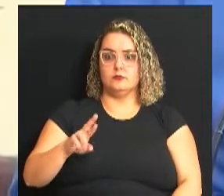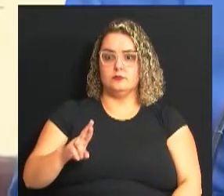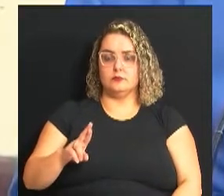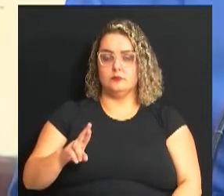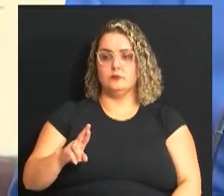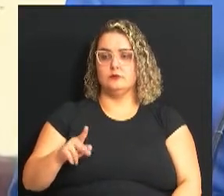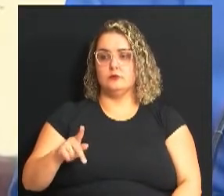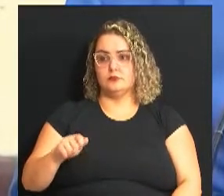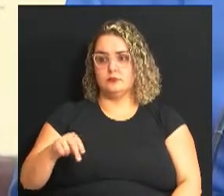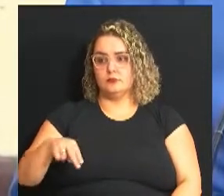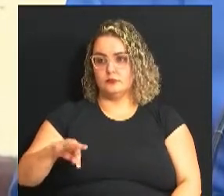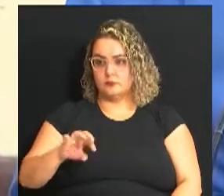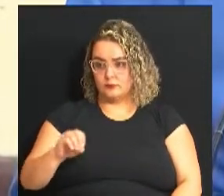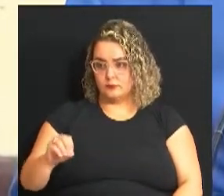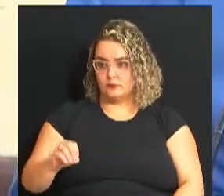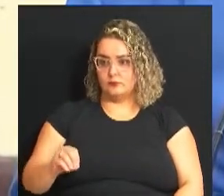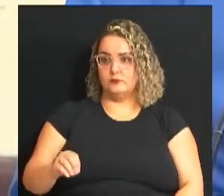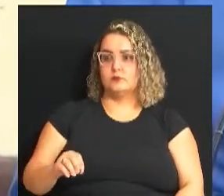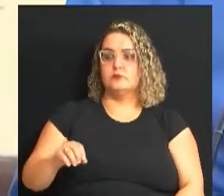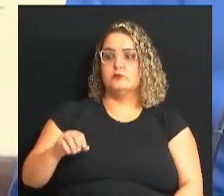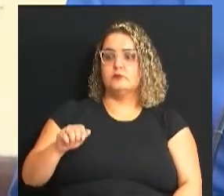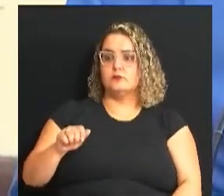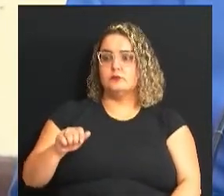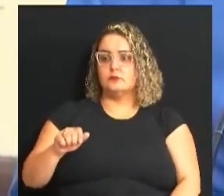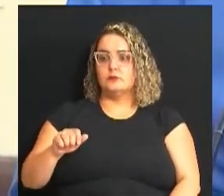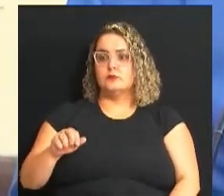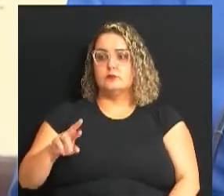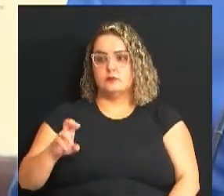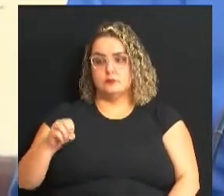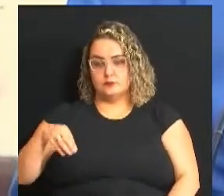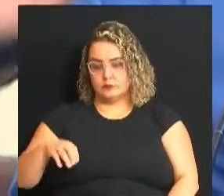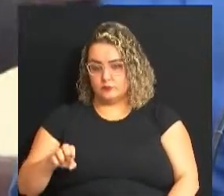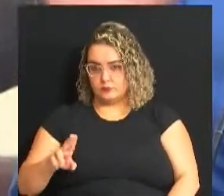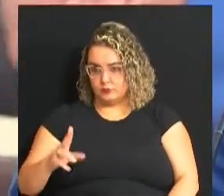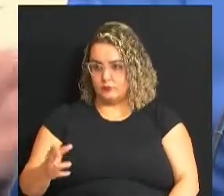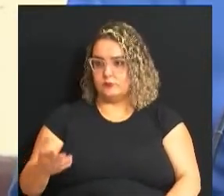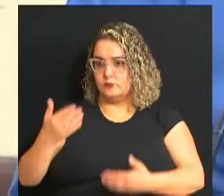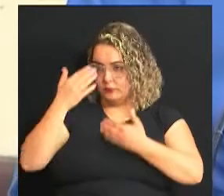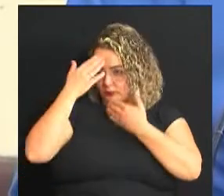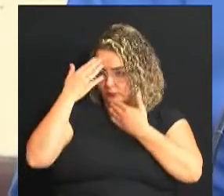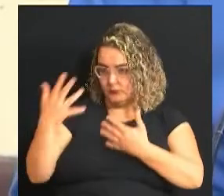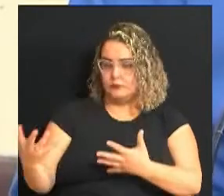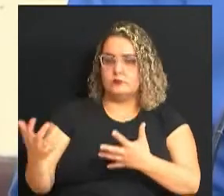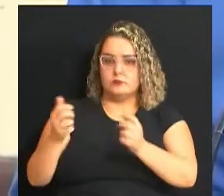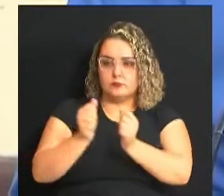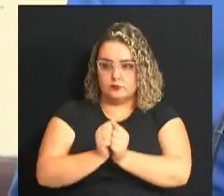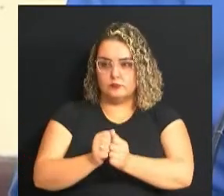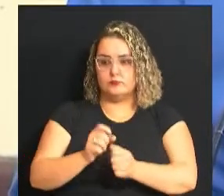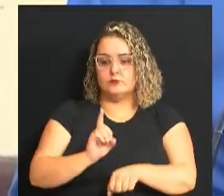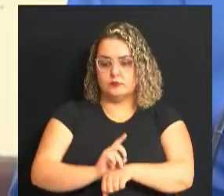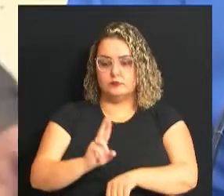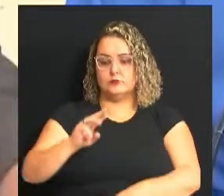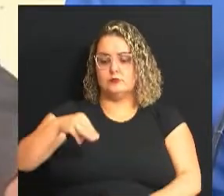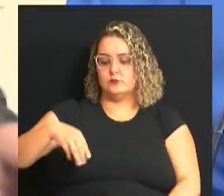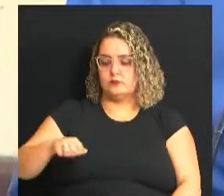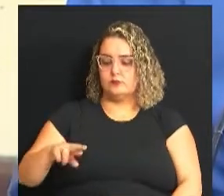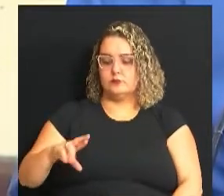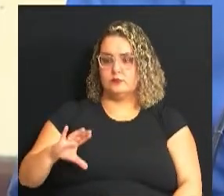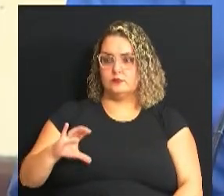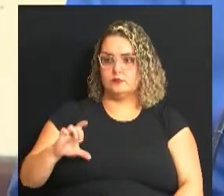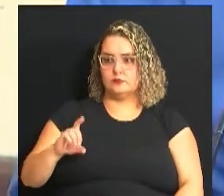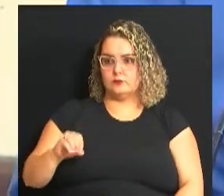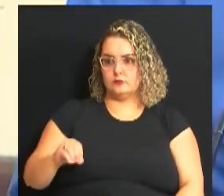Cumprimentar o doutor Arlindo de Lara Romeu, obrigado mais uma vez por estar conosco. Doutor Marcelo, muito obrigado. Ao vereador